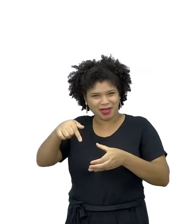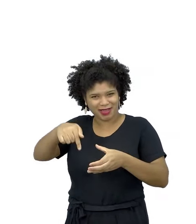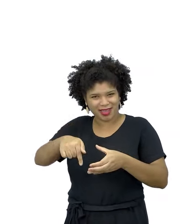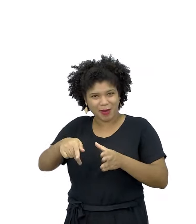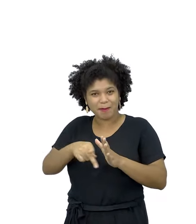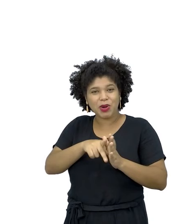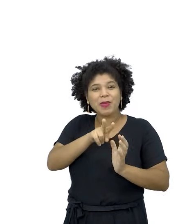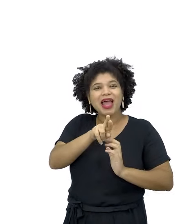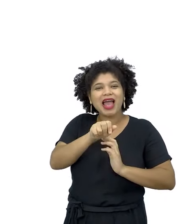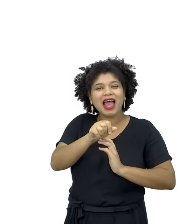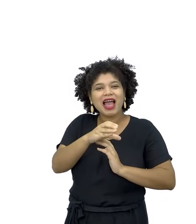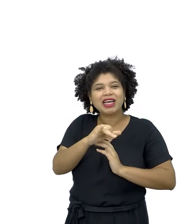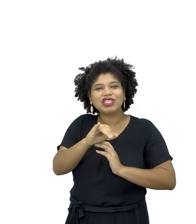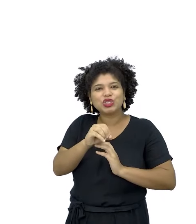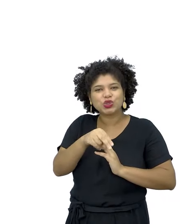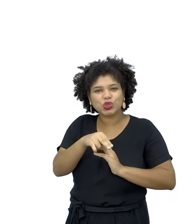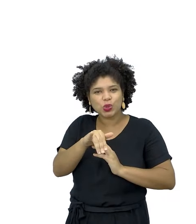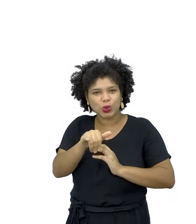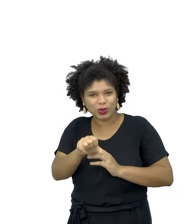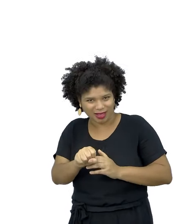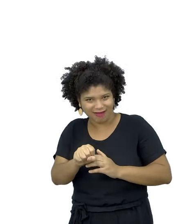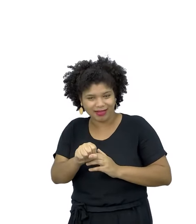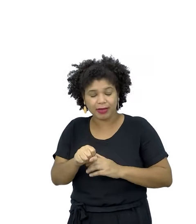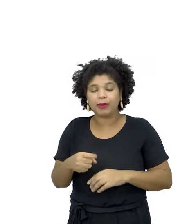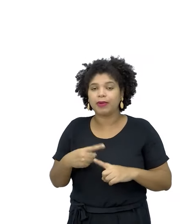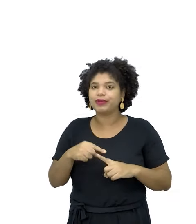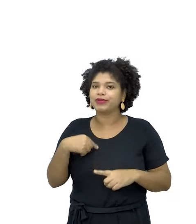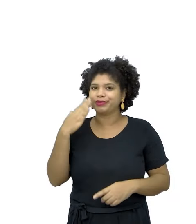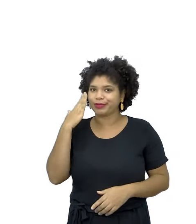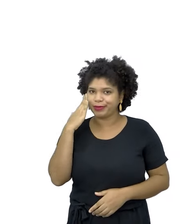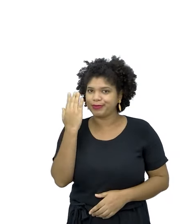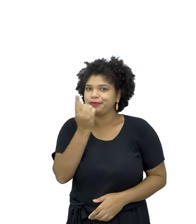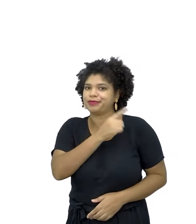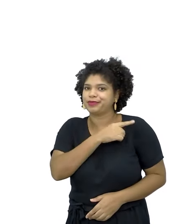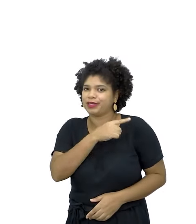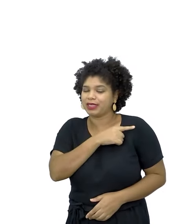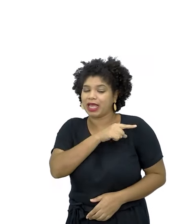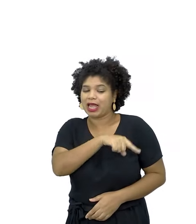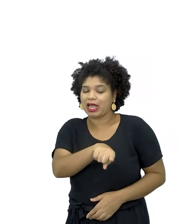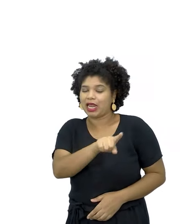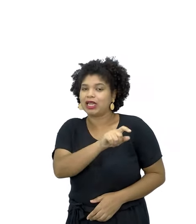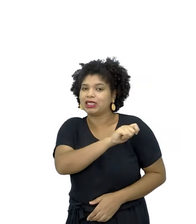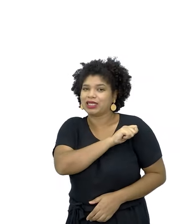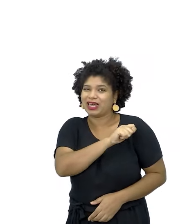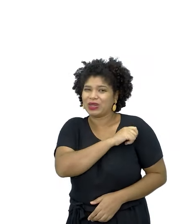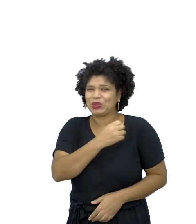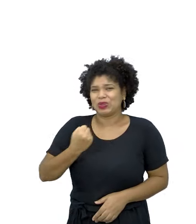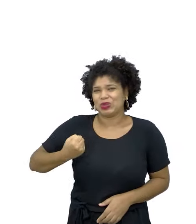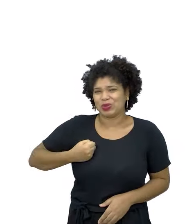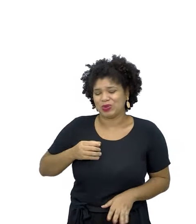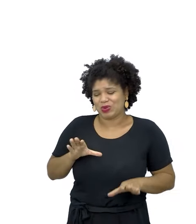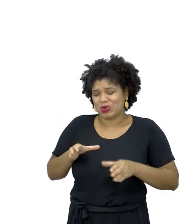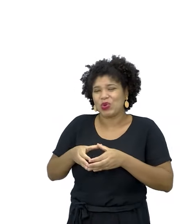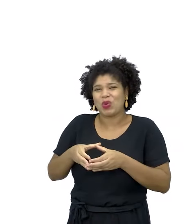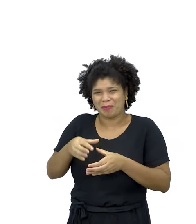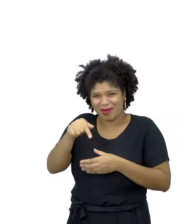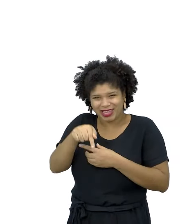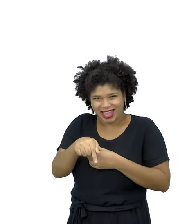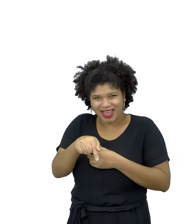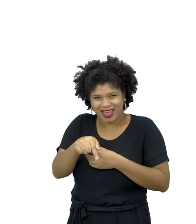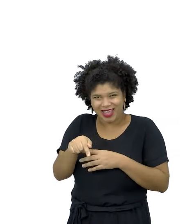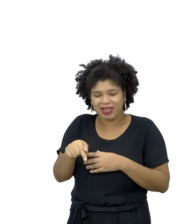legal, nós estamos na primeira série do ensino médio e nós sabemos a dificuldade que os alunos têm de trabalhar com os racionais e com